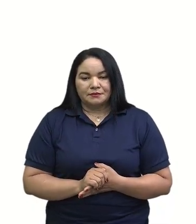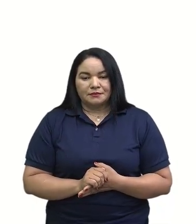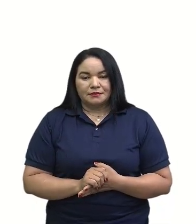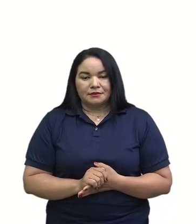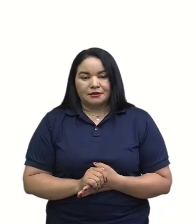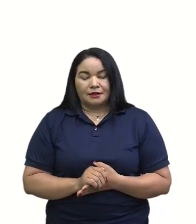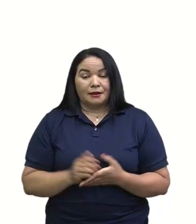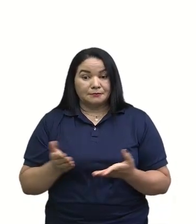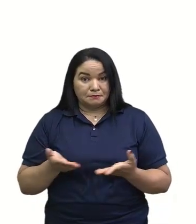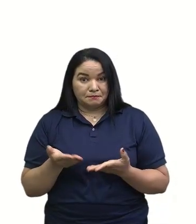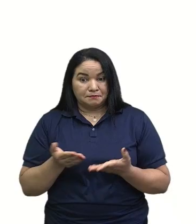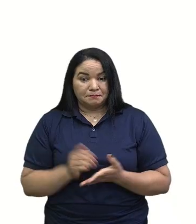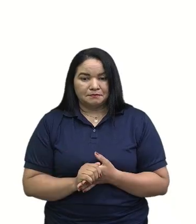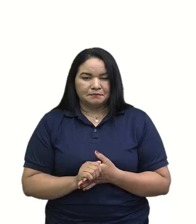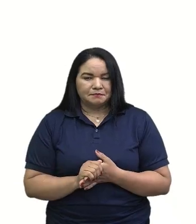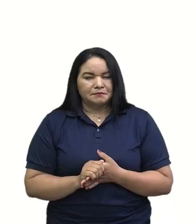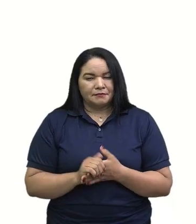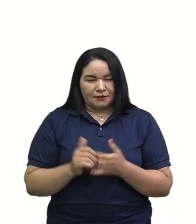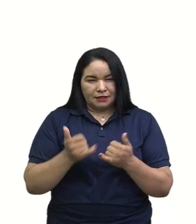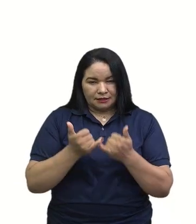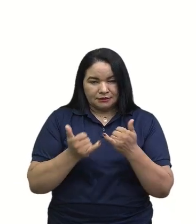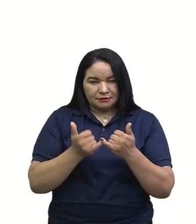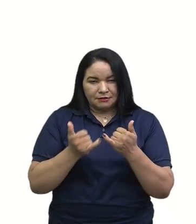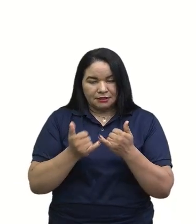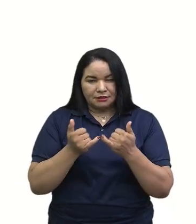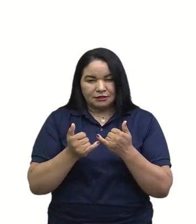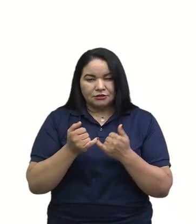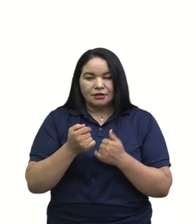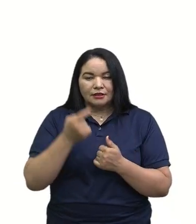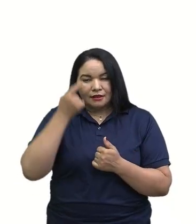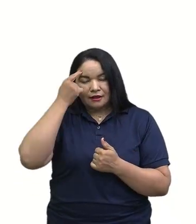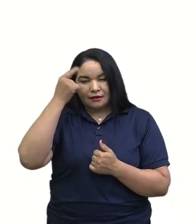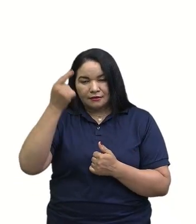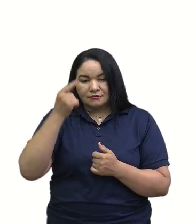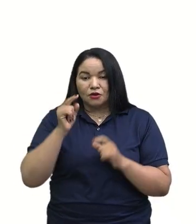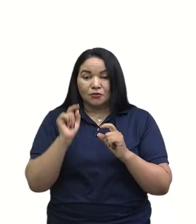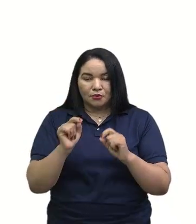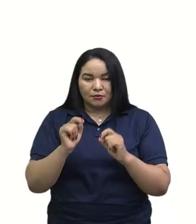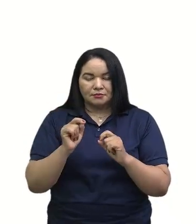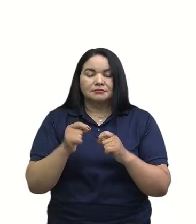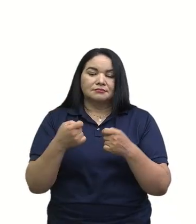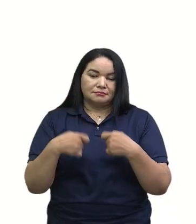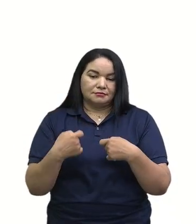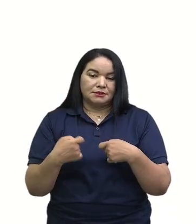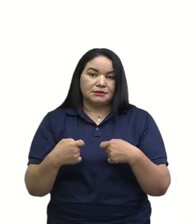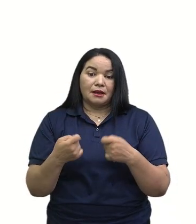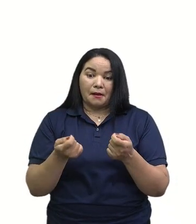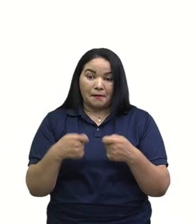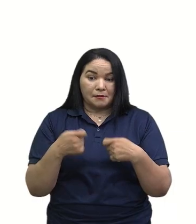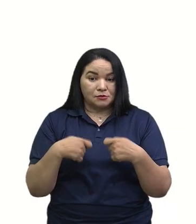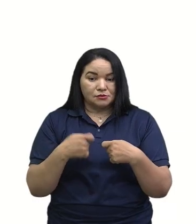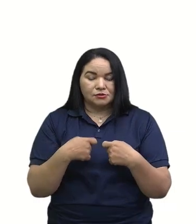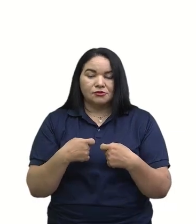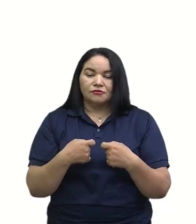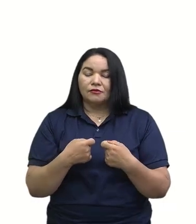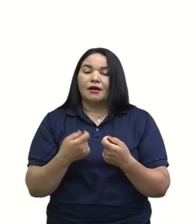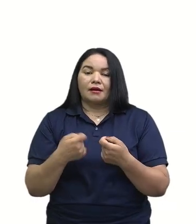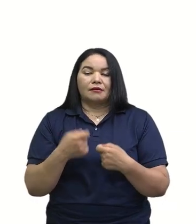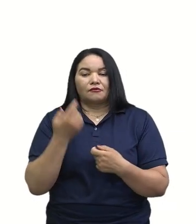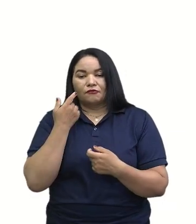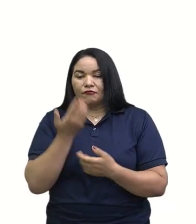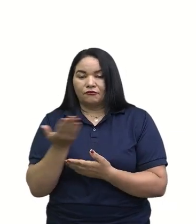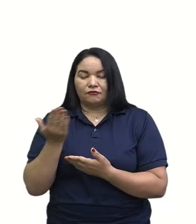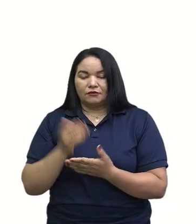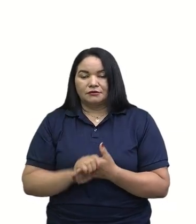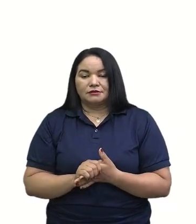vamos pegar aquilo, os termos que são semelhantes, só para tu lembrar, né? Semelhante, e fazer as operações que é possível fazer, tá bom? Então, olha para cá,